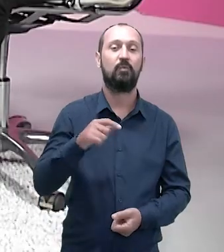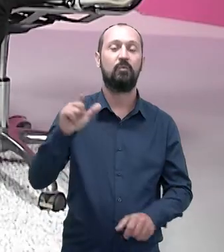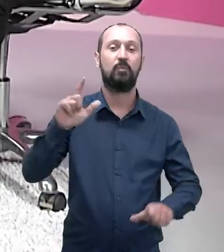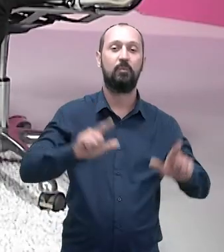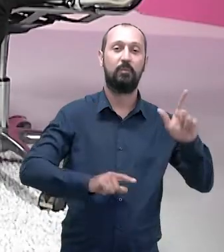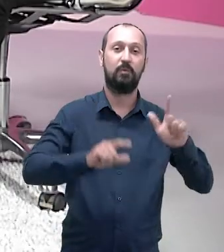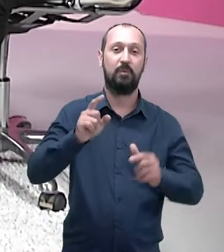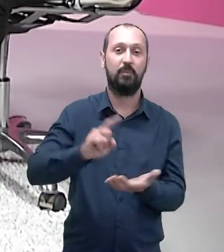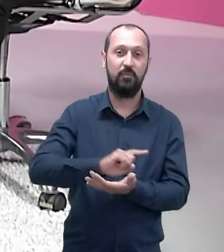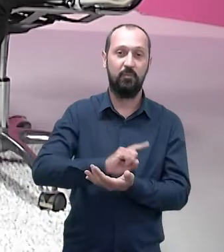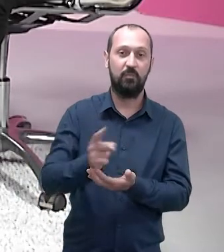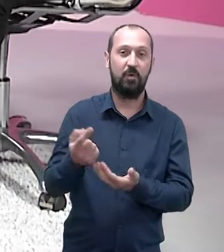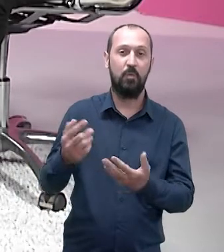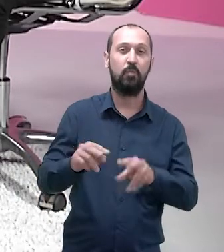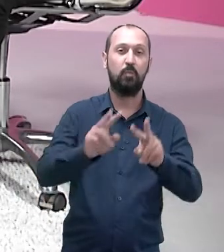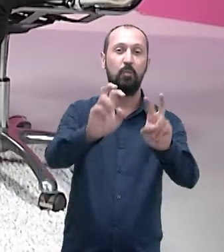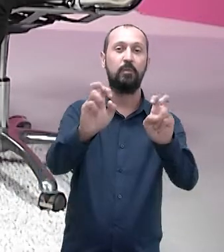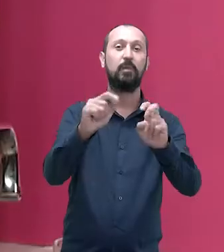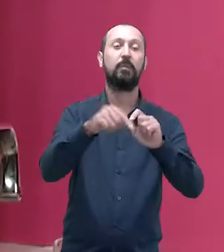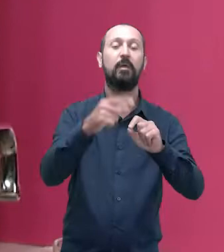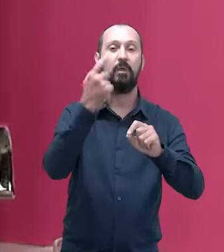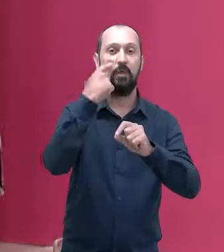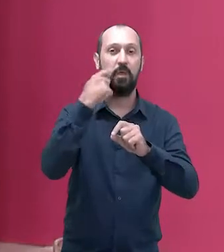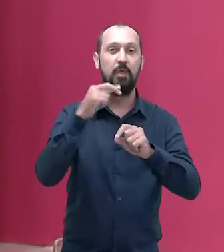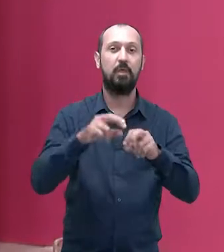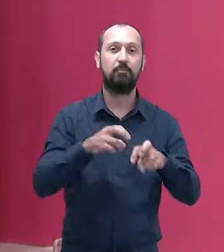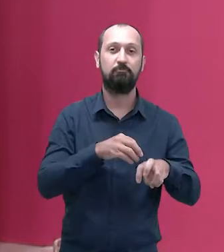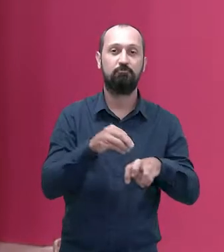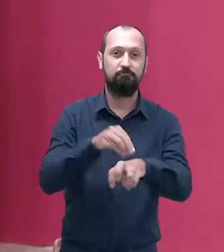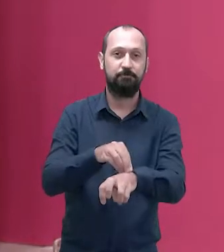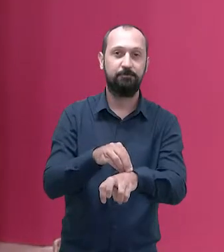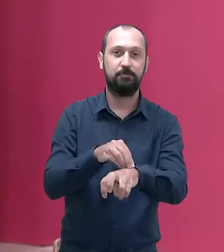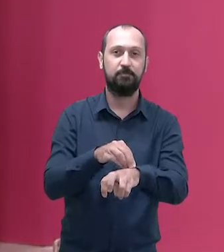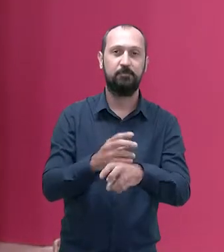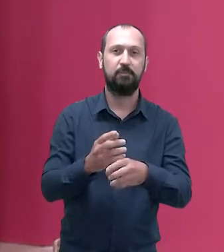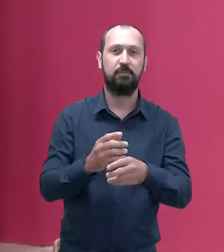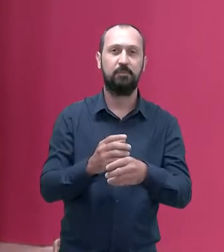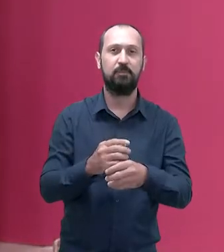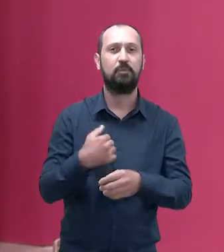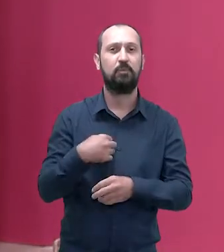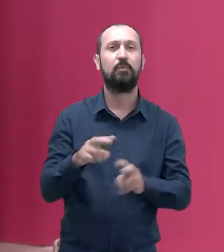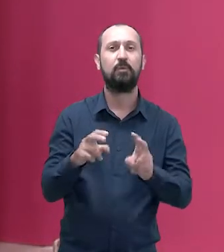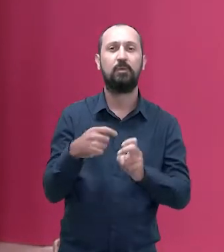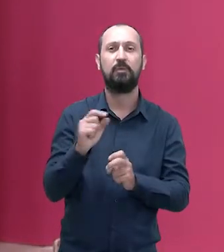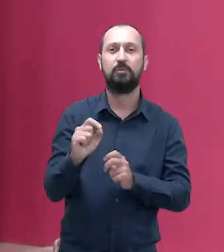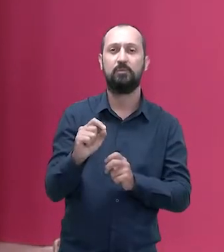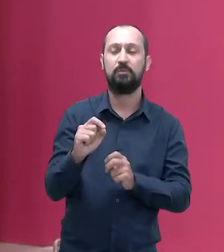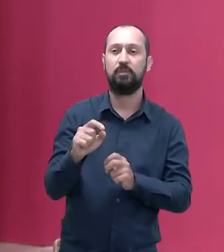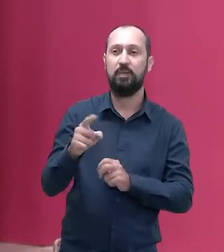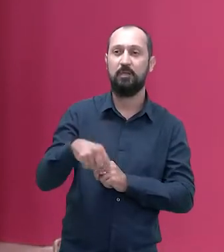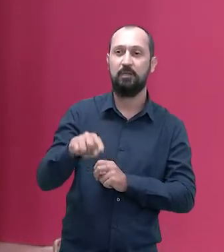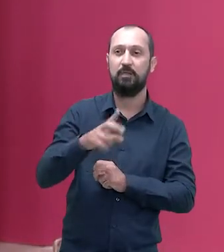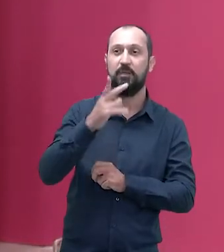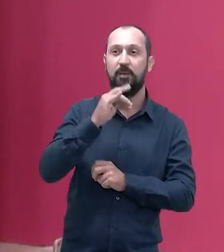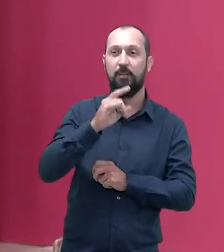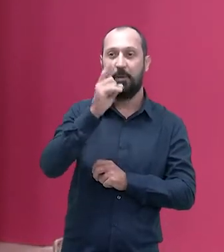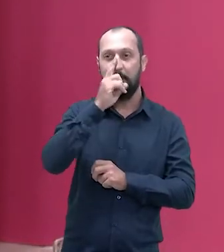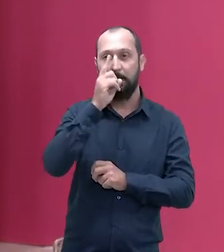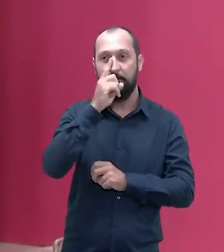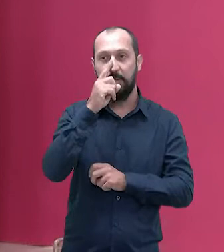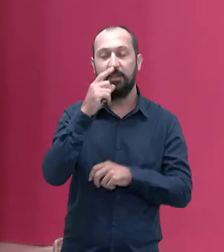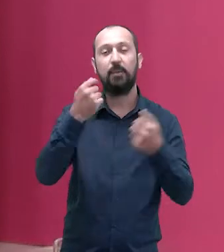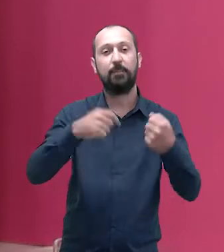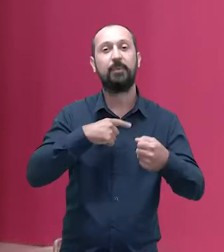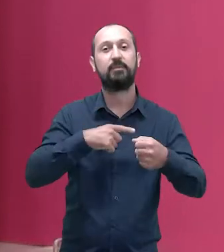Voltamos com Velocidade. O tema dessa edição é sobre transporte escolar, um assunto que ganha a atenção de muitos pais